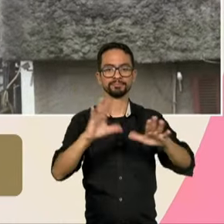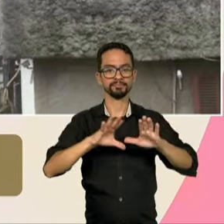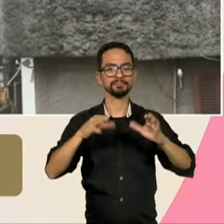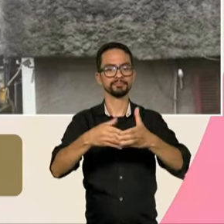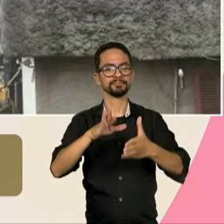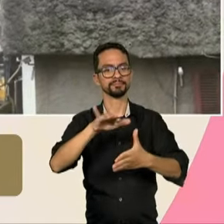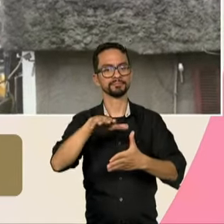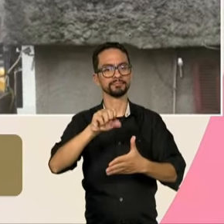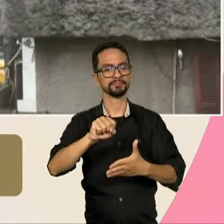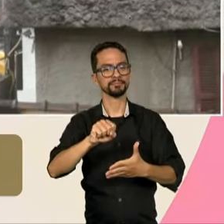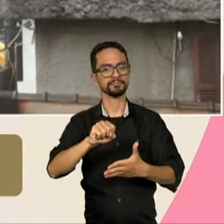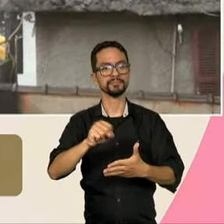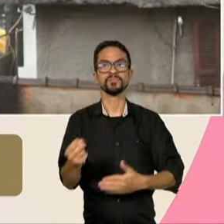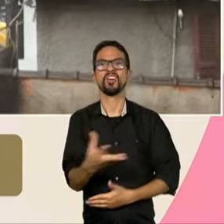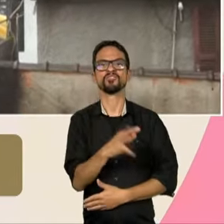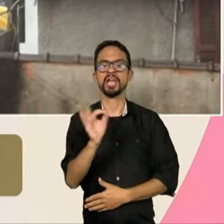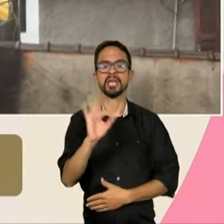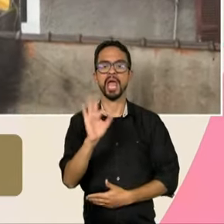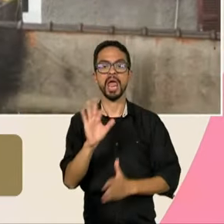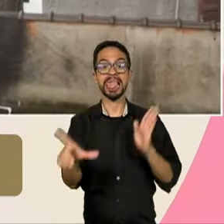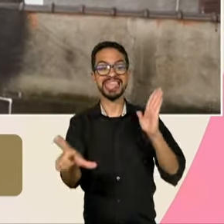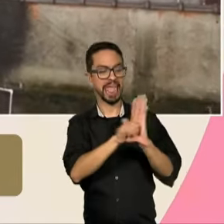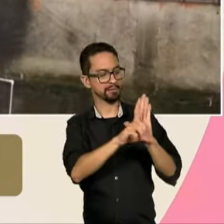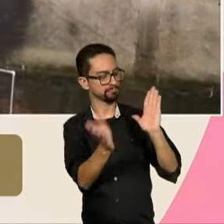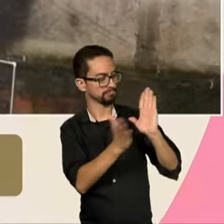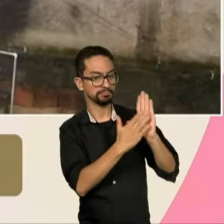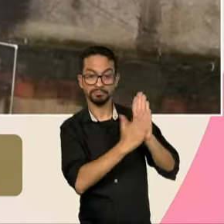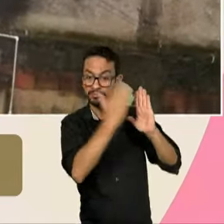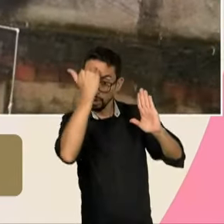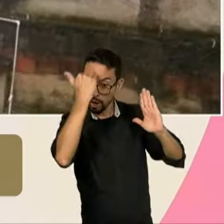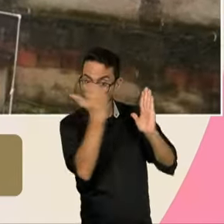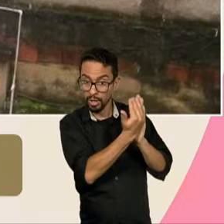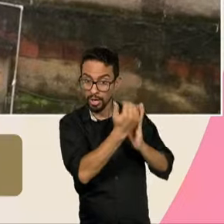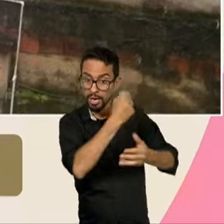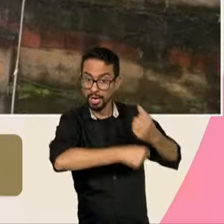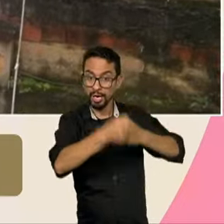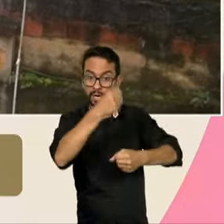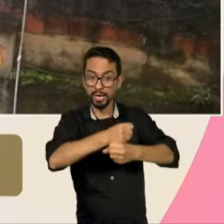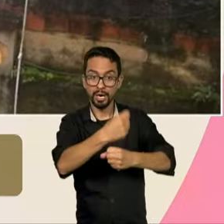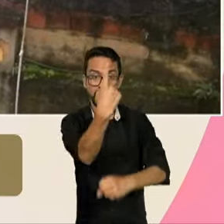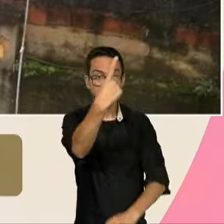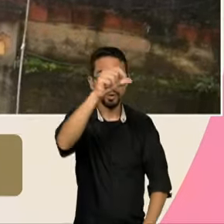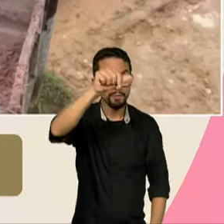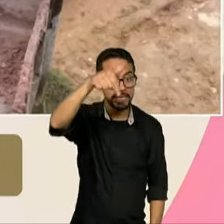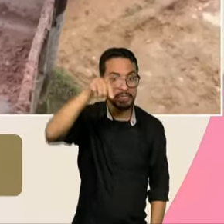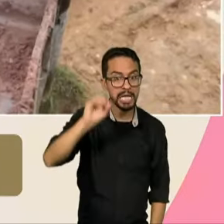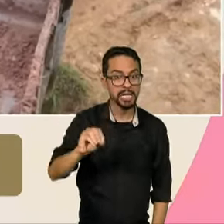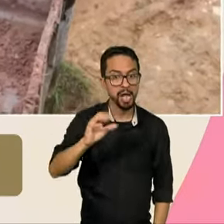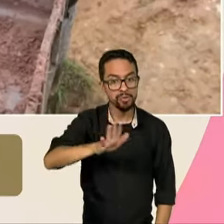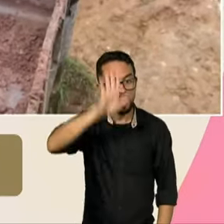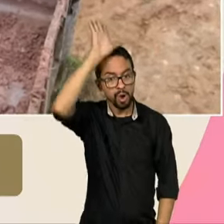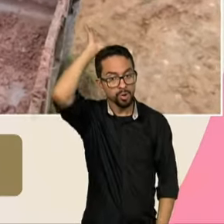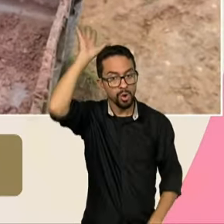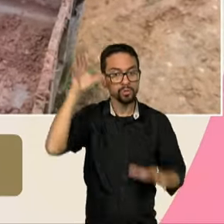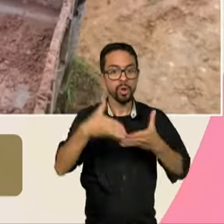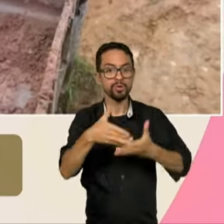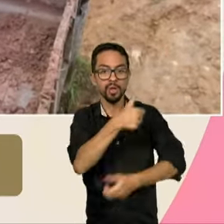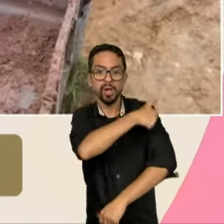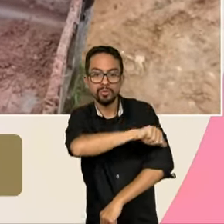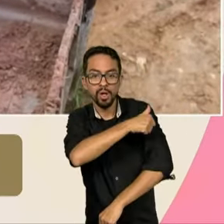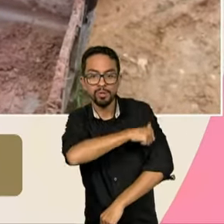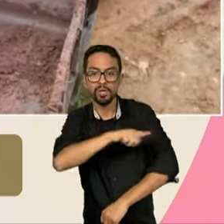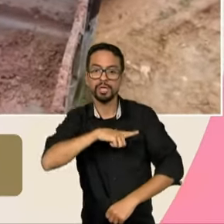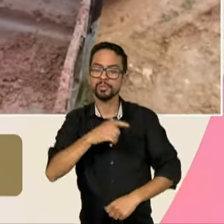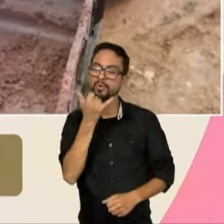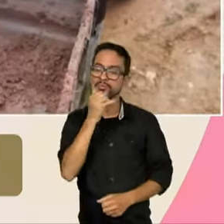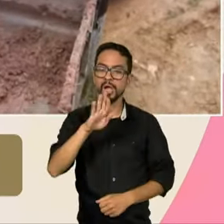defesa civil. Isso não é nenhuma novidade, tem que se criar nada. Está na lei. Lá da década de 70, quando nasceu o Corpo de Bombeiros do Estado do Rio de Janeiro ou o Corpo de Bombeiros de